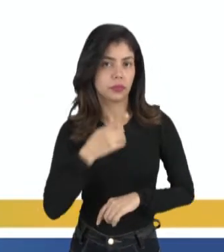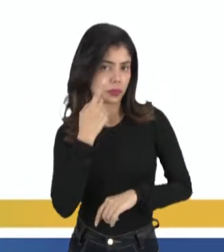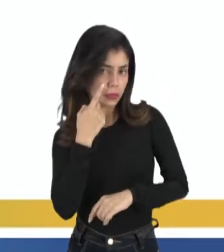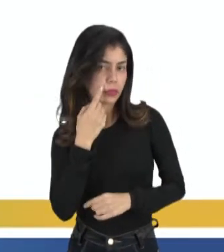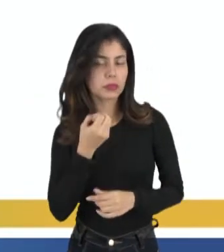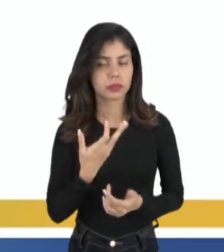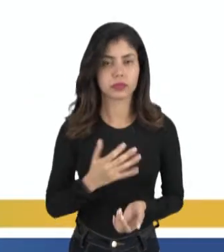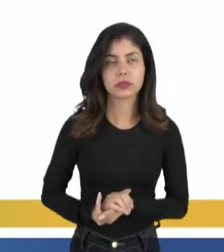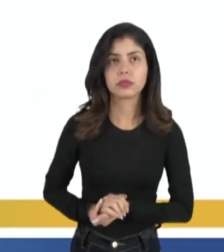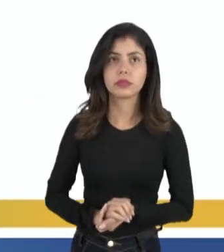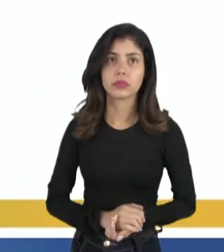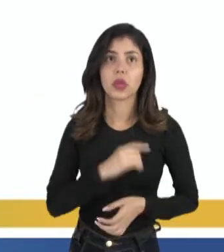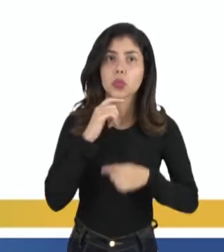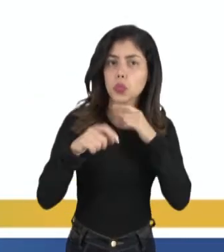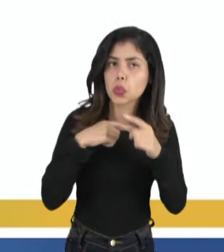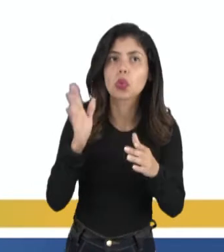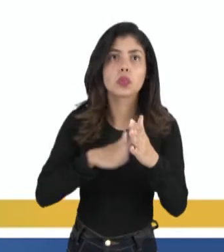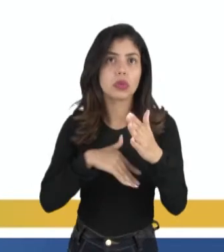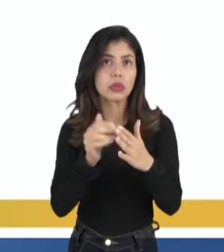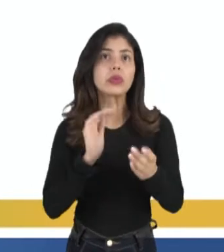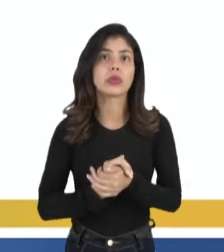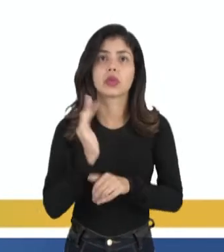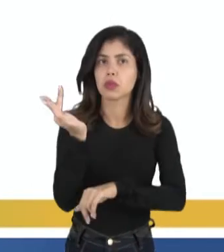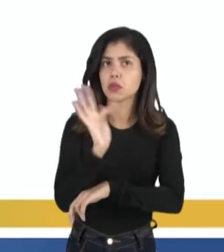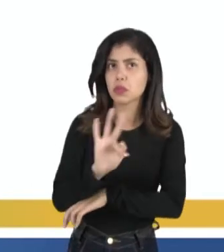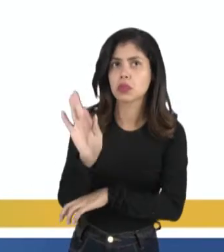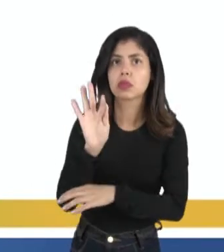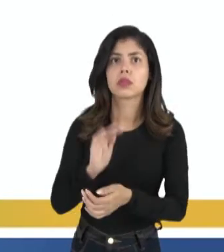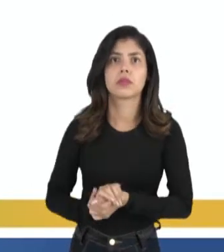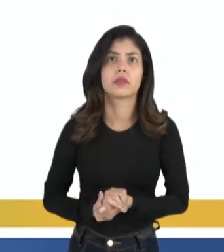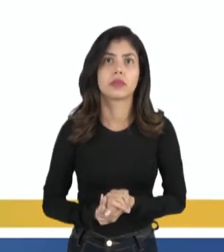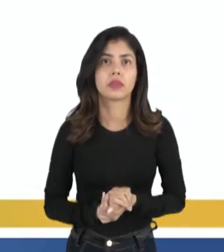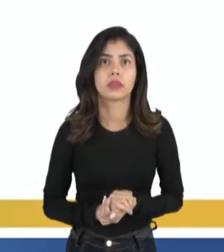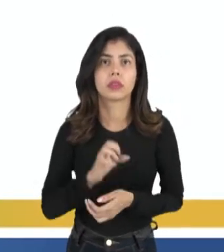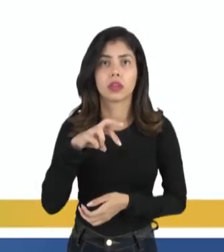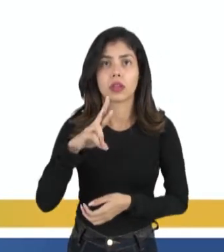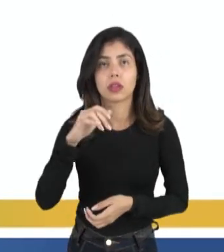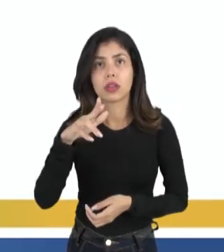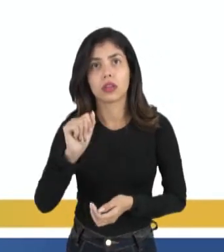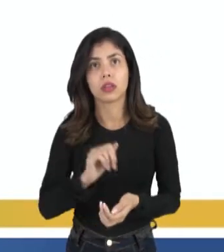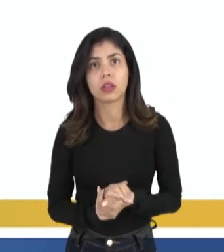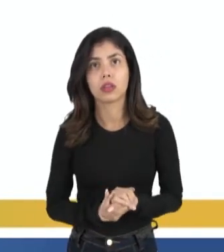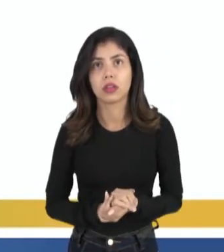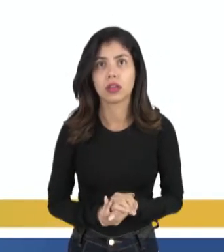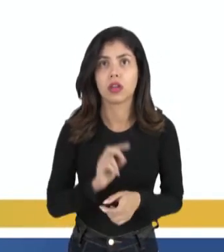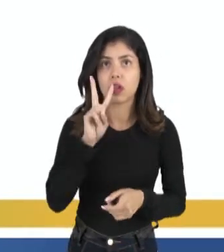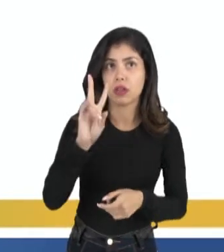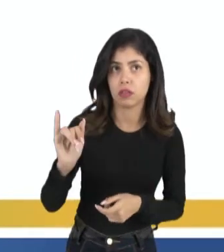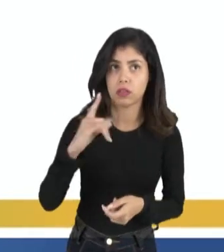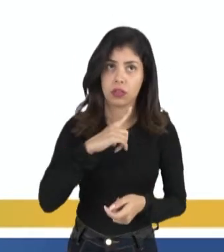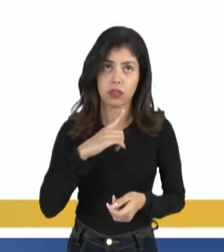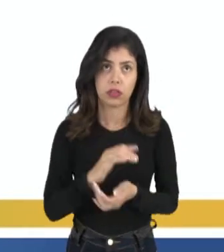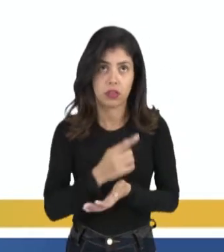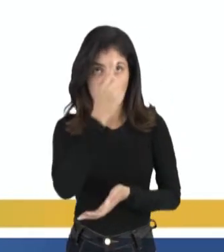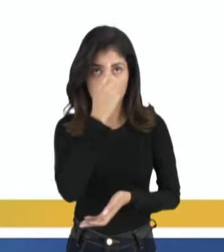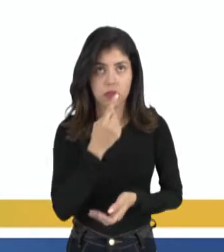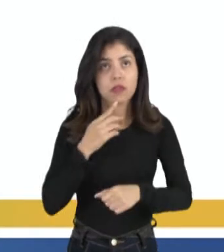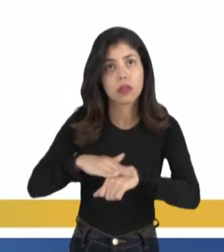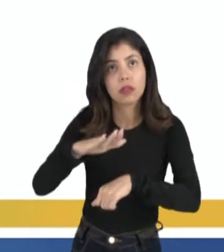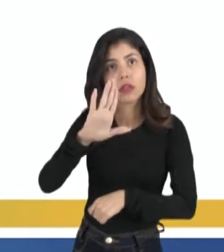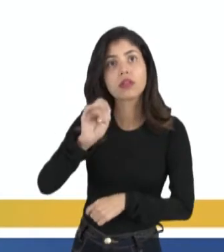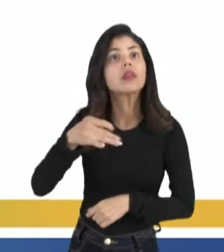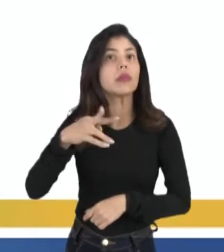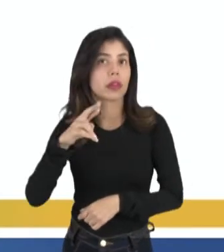interessante Sem dúvida o pintor e Escultor francês Marcel do chá foi uma das